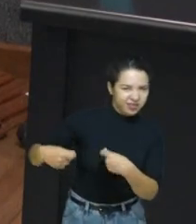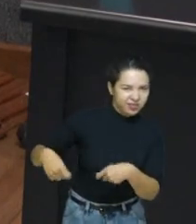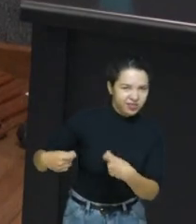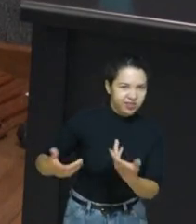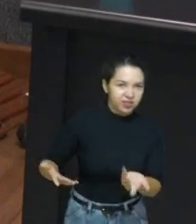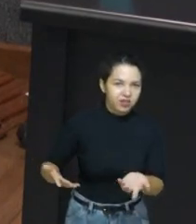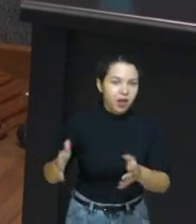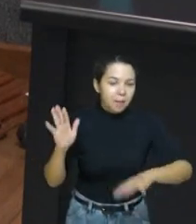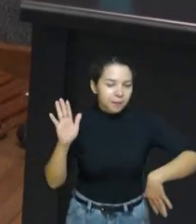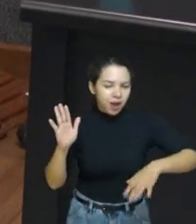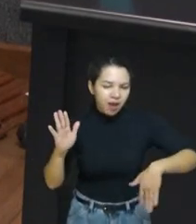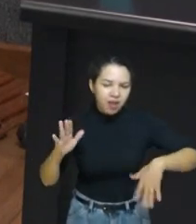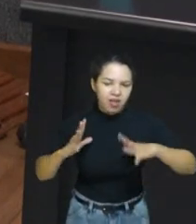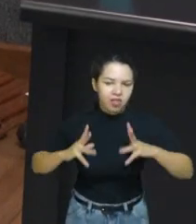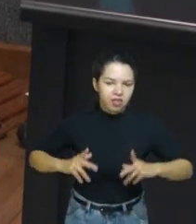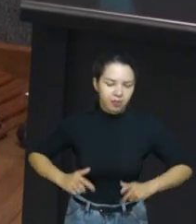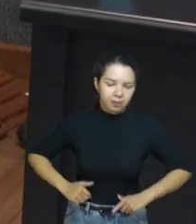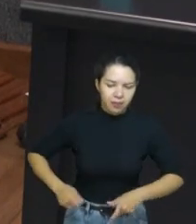de uma praia,